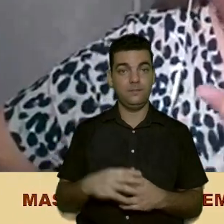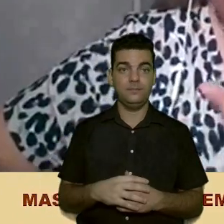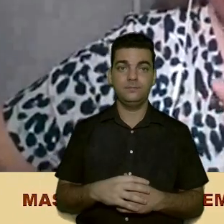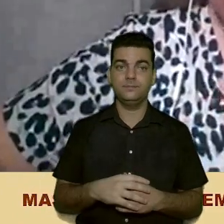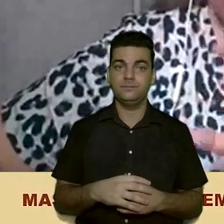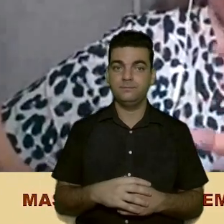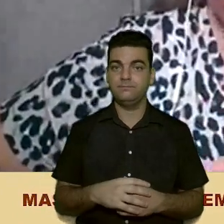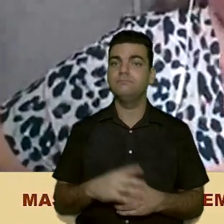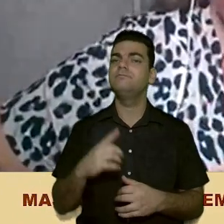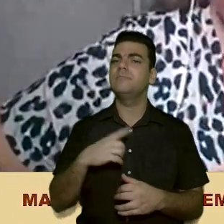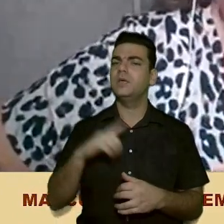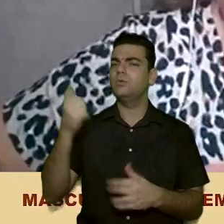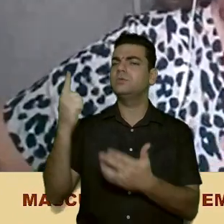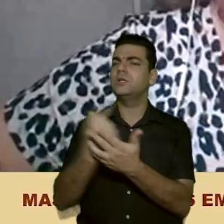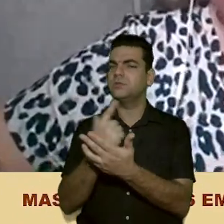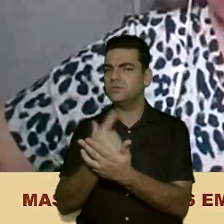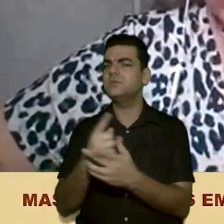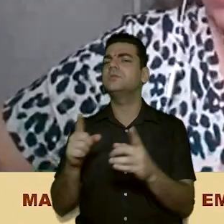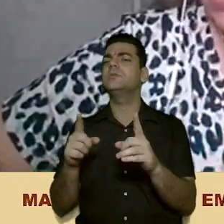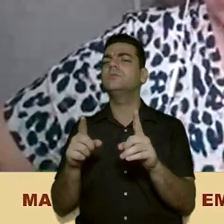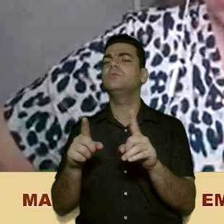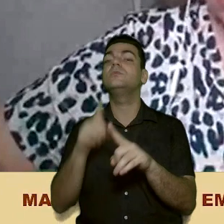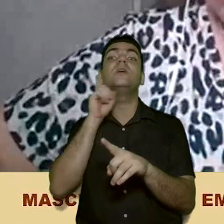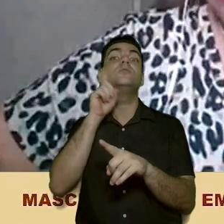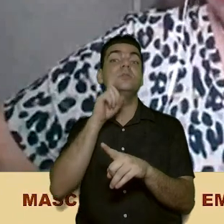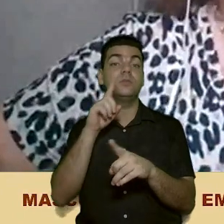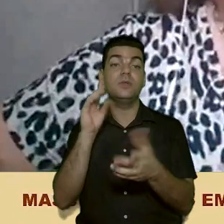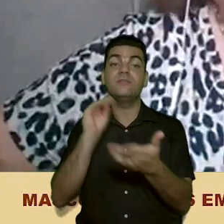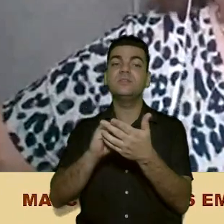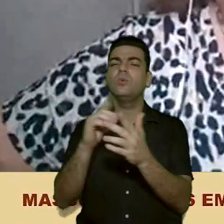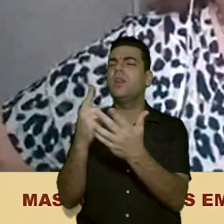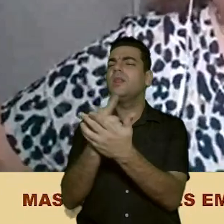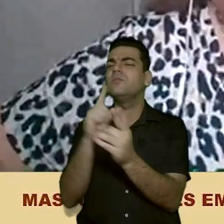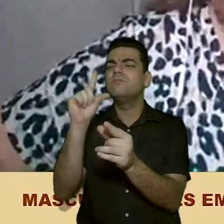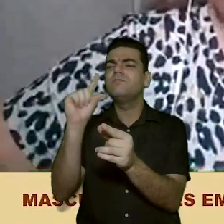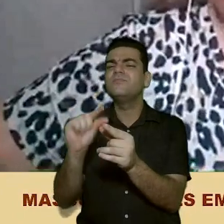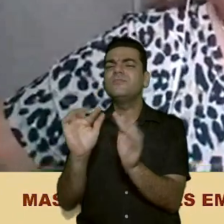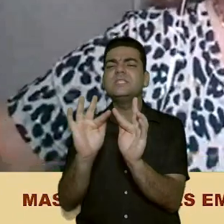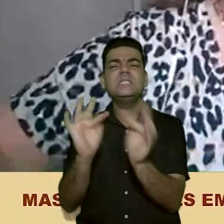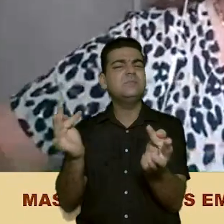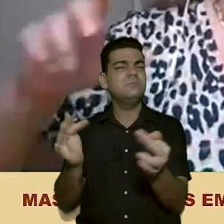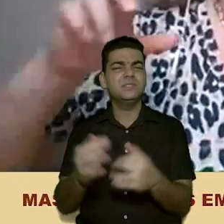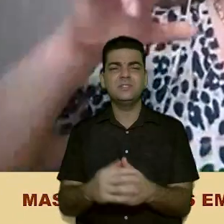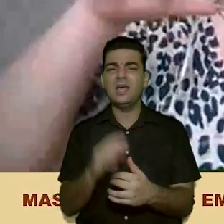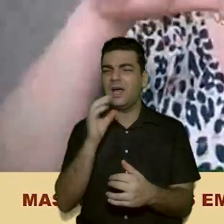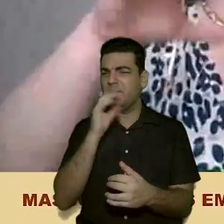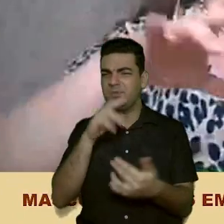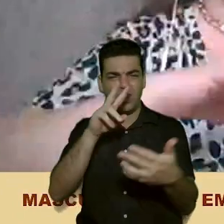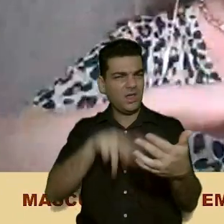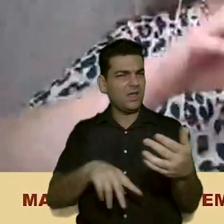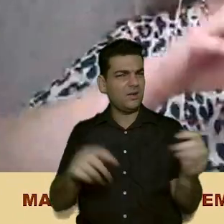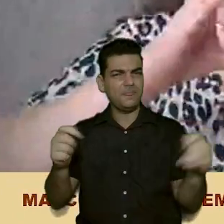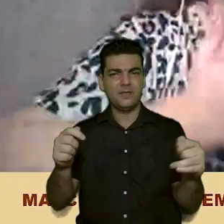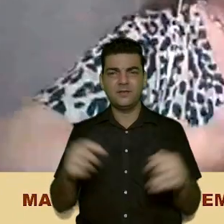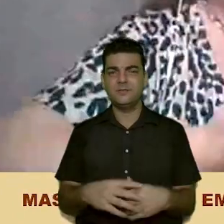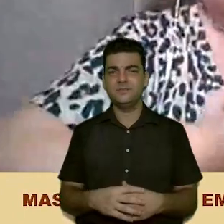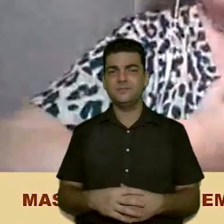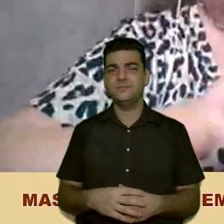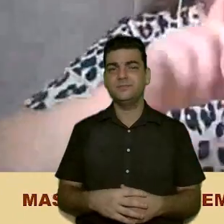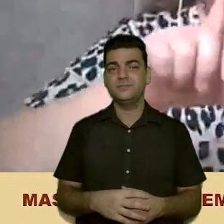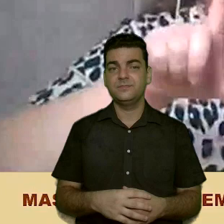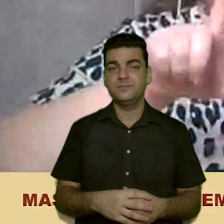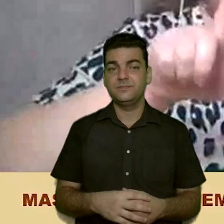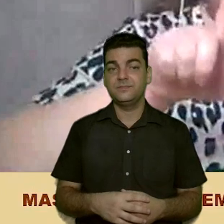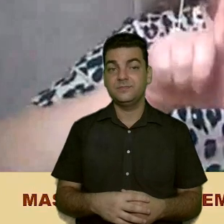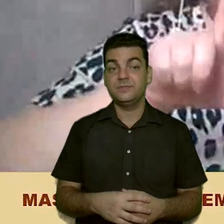Nigéria, né? Se eu não me engano, se eu não estou falando uma bobagem aqui. Radicada também nos Estados Unidos, e ela escreveu um livro curtinho,